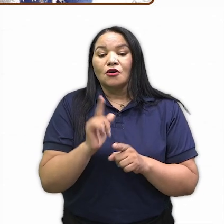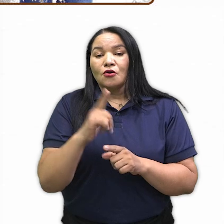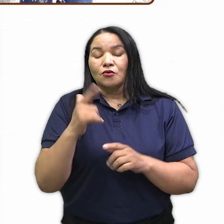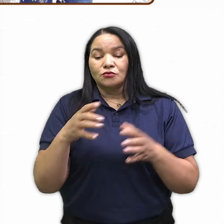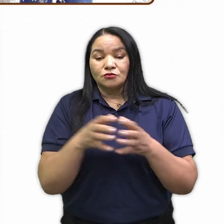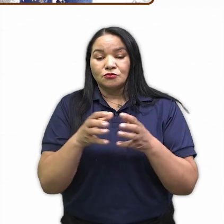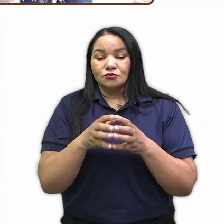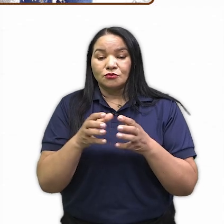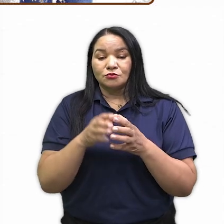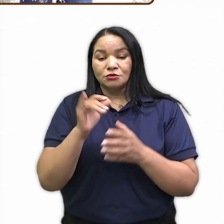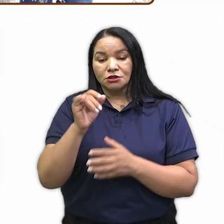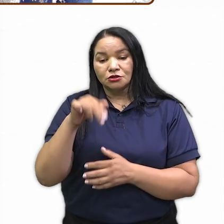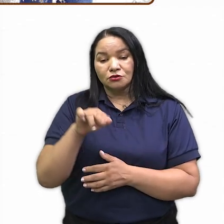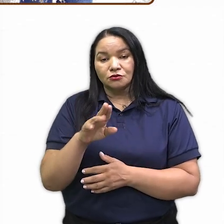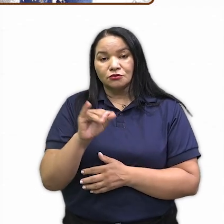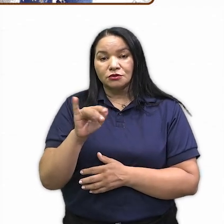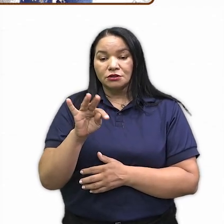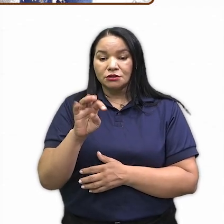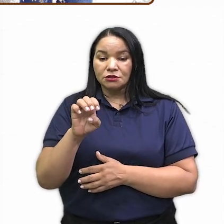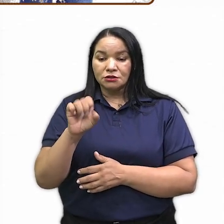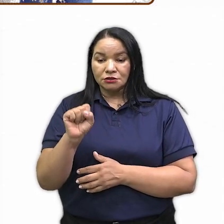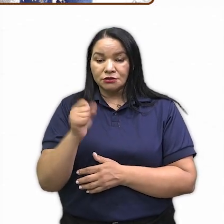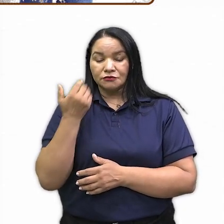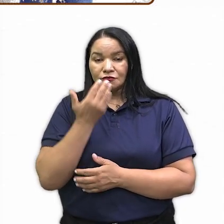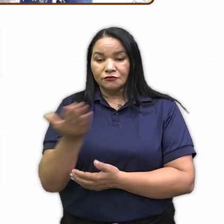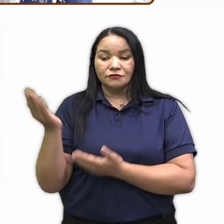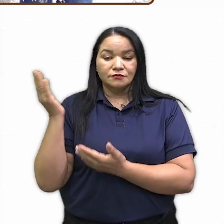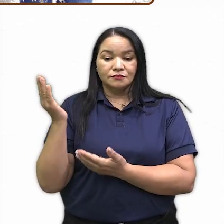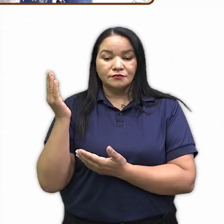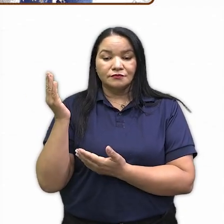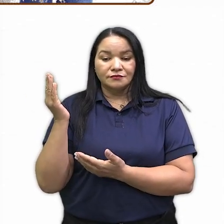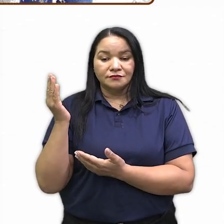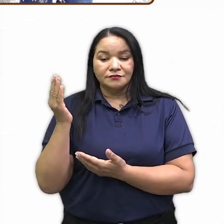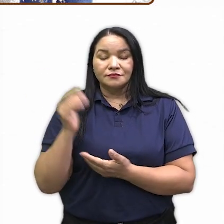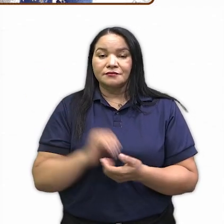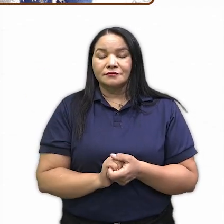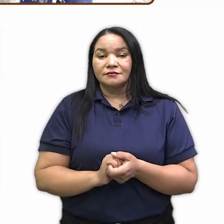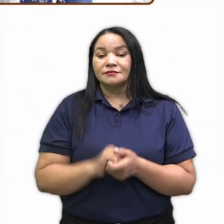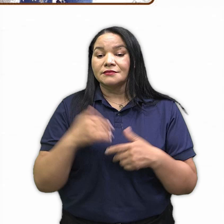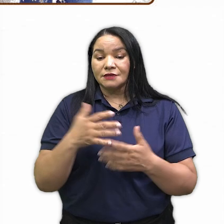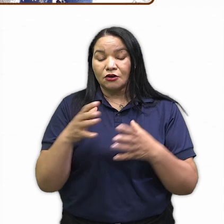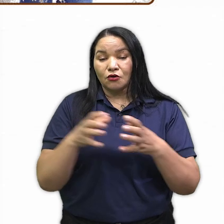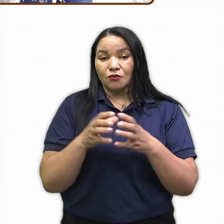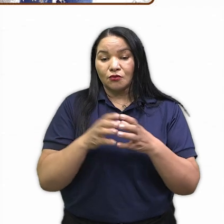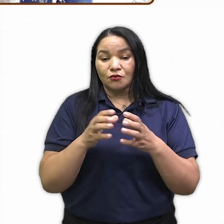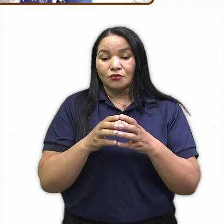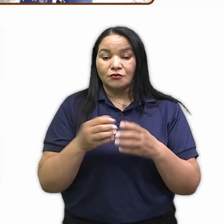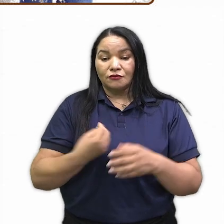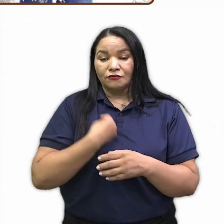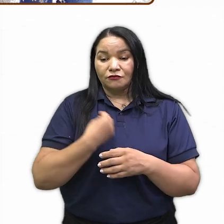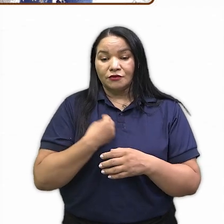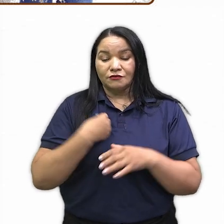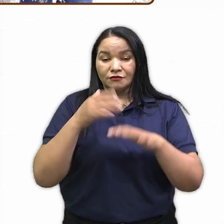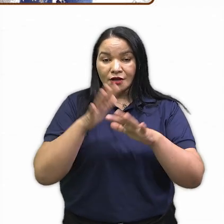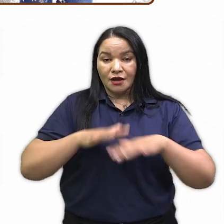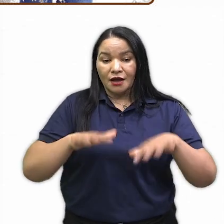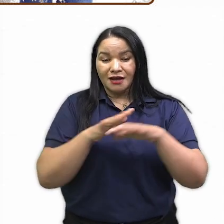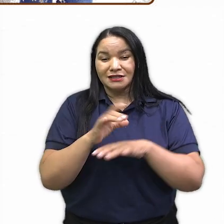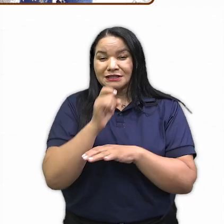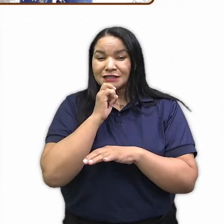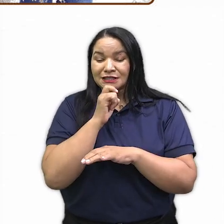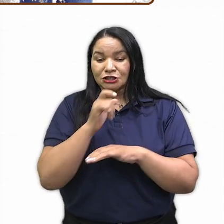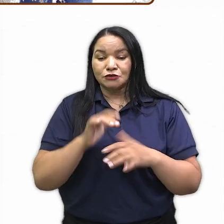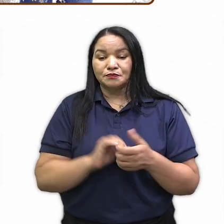né, também ligados aos latinos, também teremos aí os inuits, que já são etnias que vivem em áreas polares.